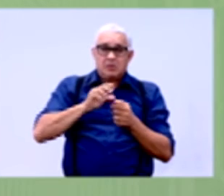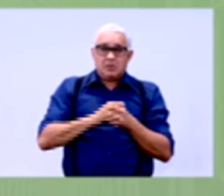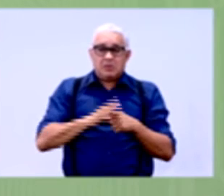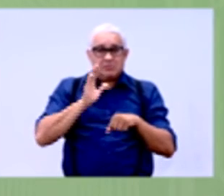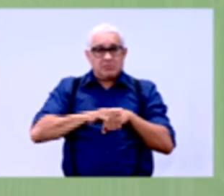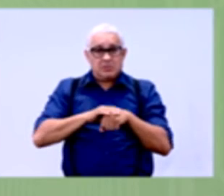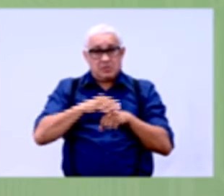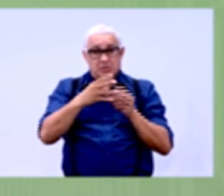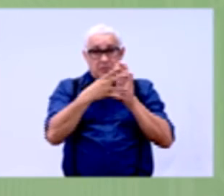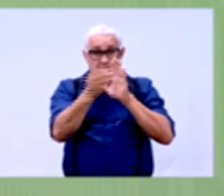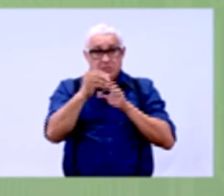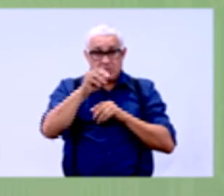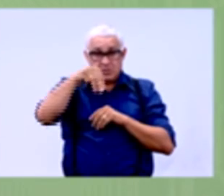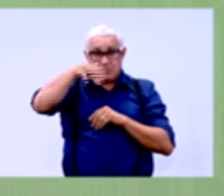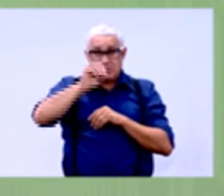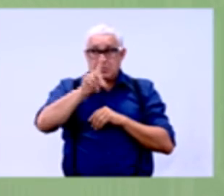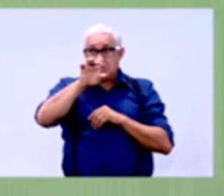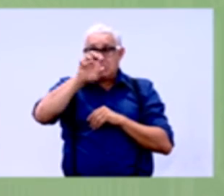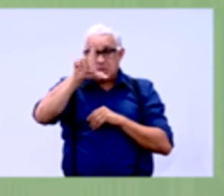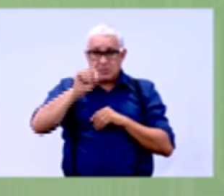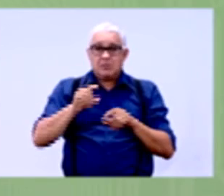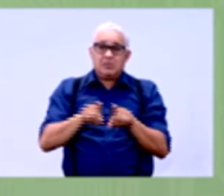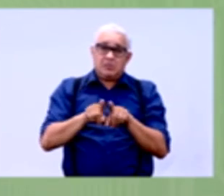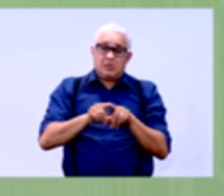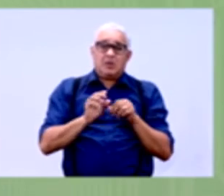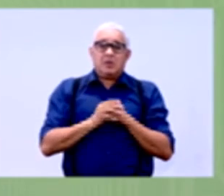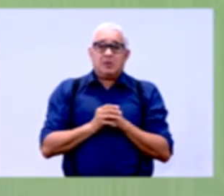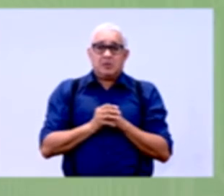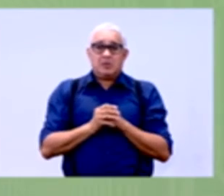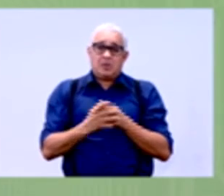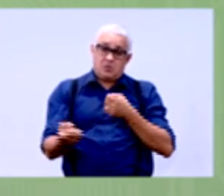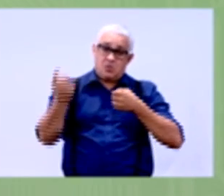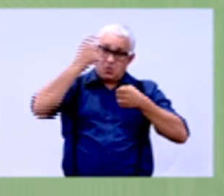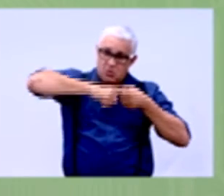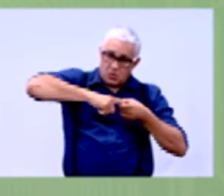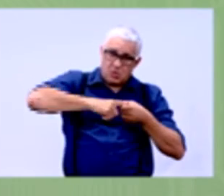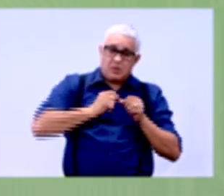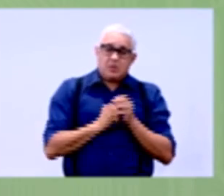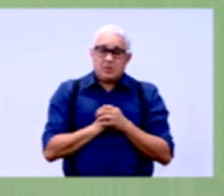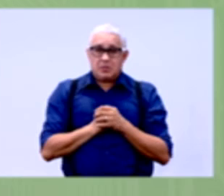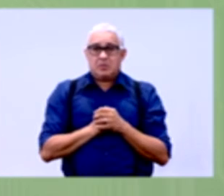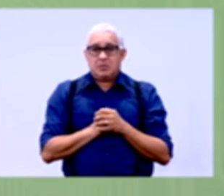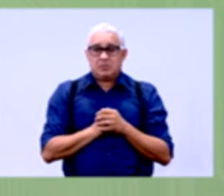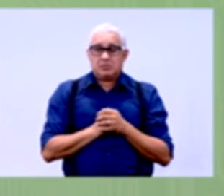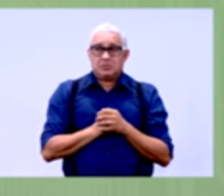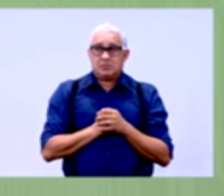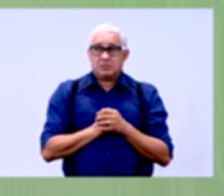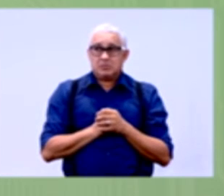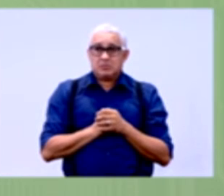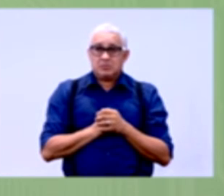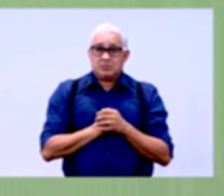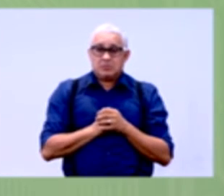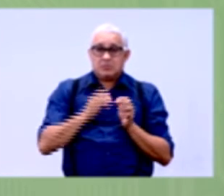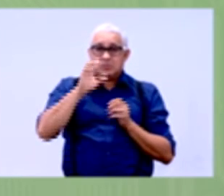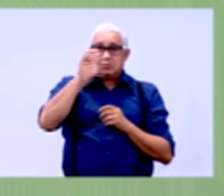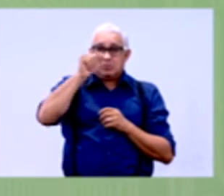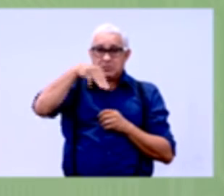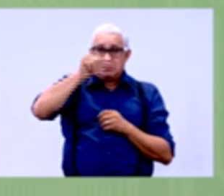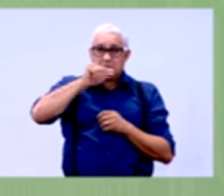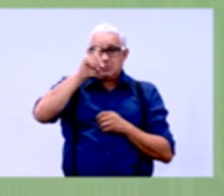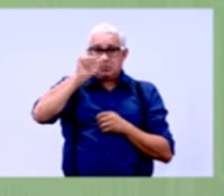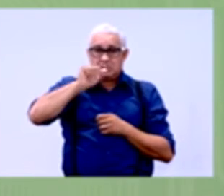acionará o modelo e aí o modelo, com base no retorno que esse modelo dará, a camada de